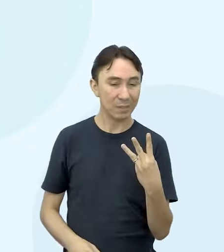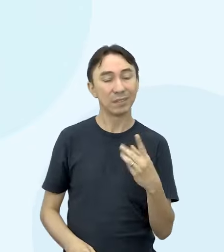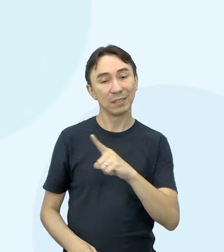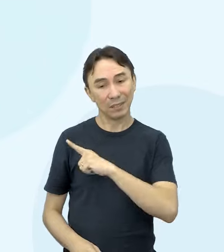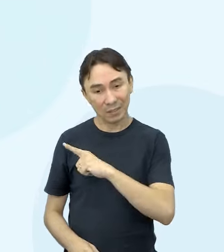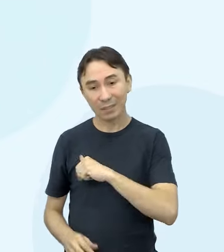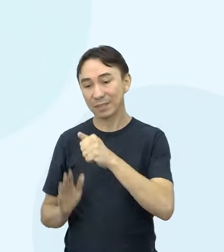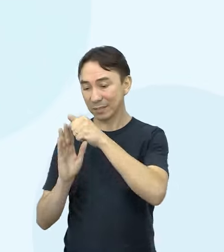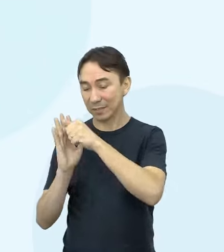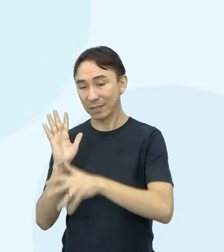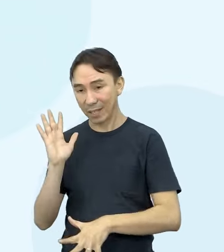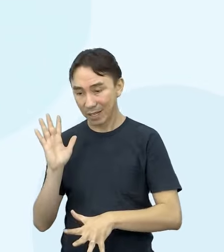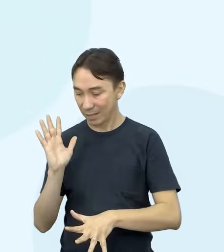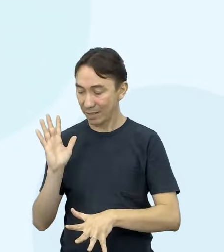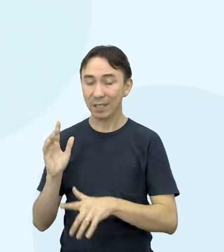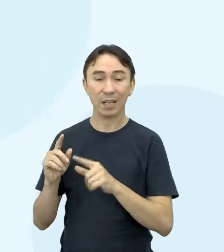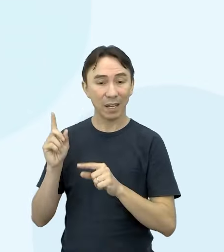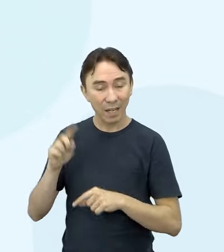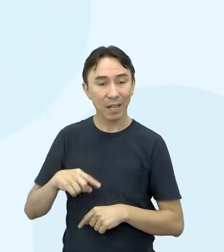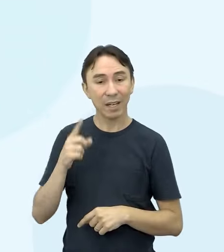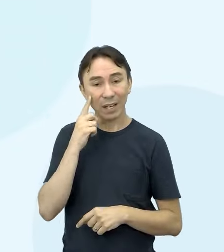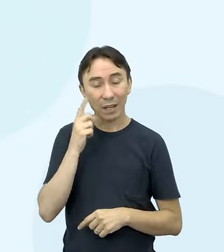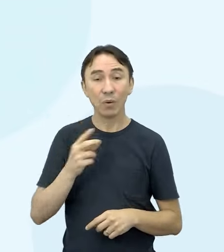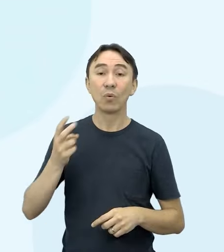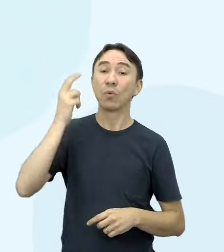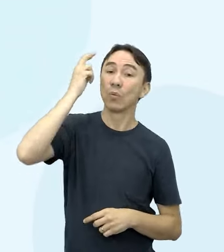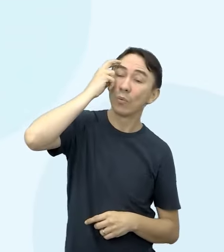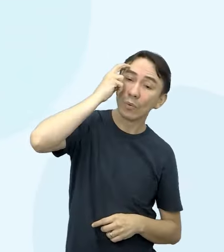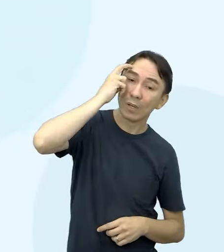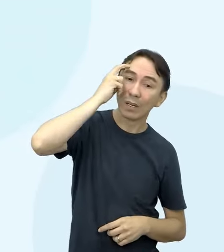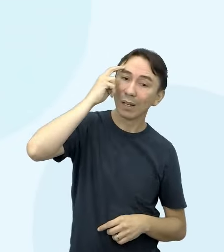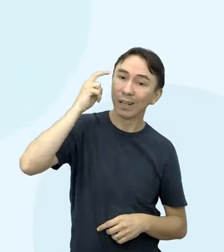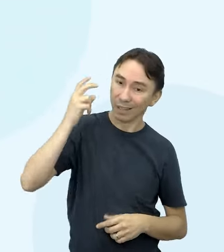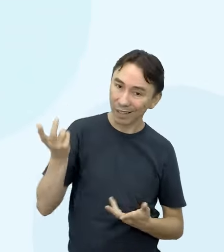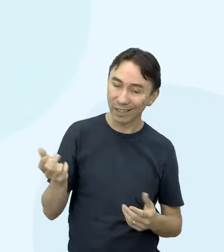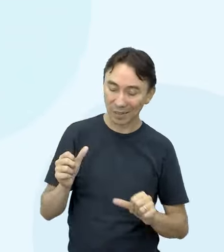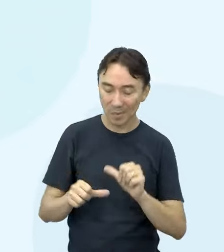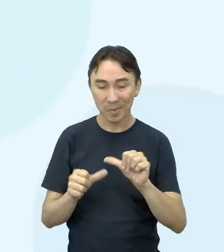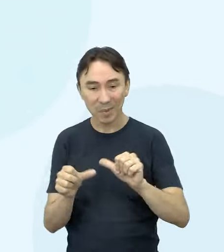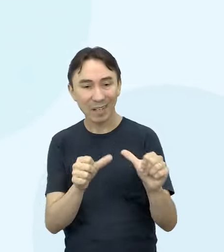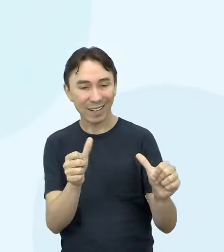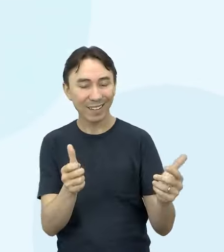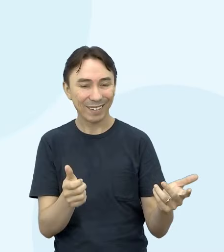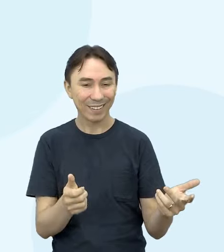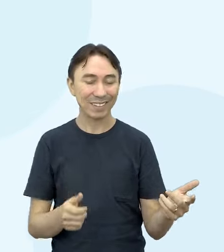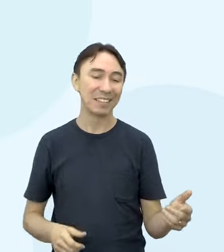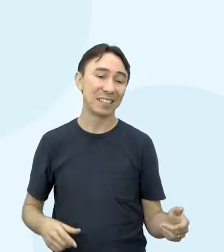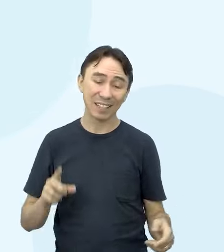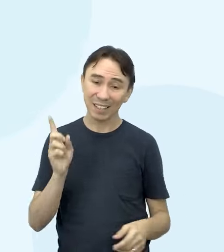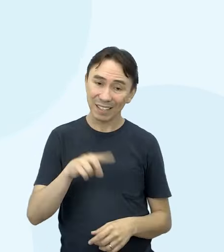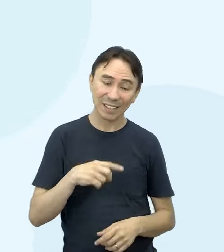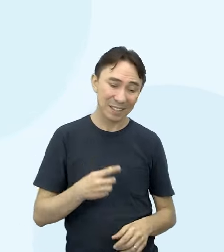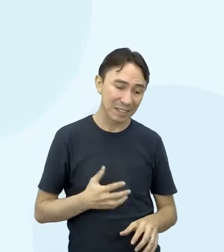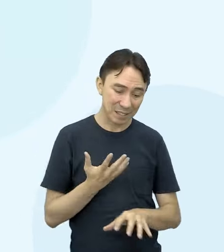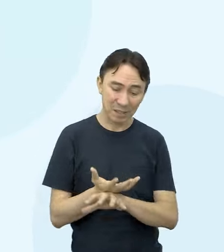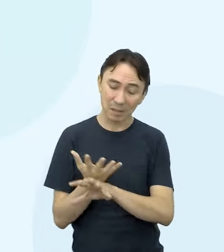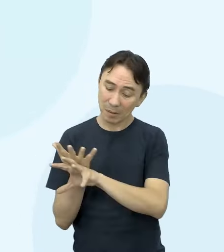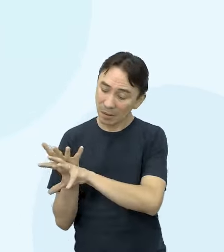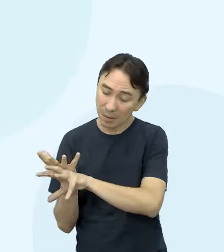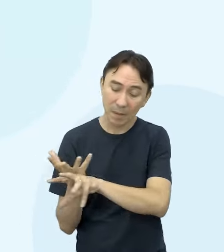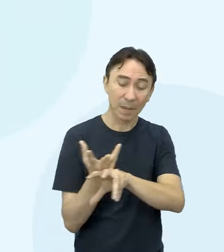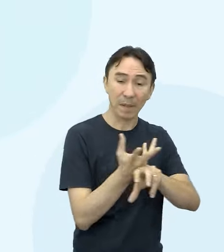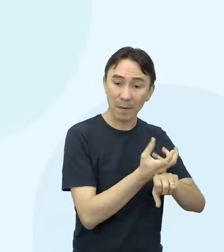da atividade é cultura e alteridade, né, em diferentes perspectivas, estreitando o diálogo interdisciplinar, né, como eu